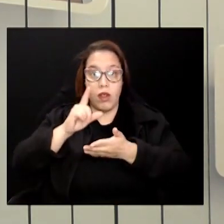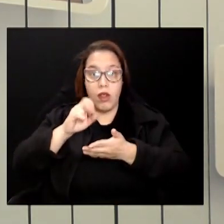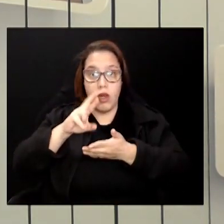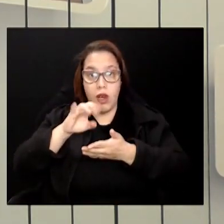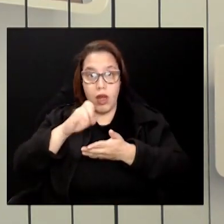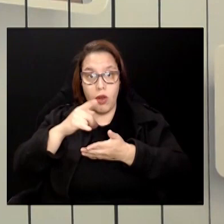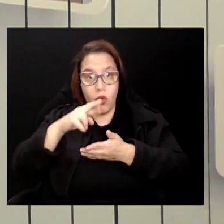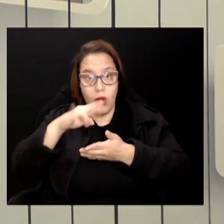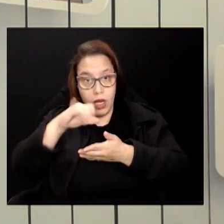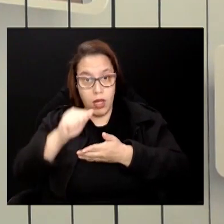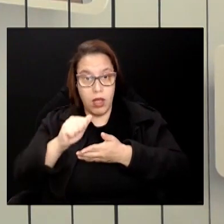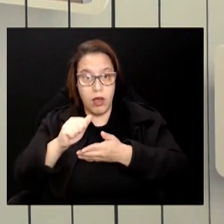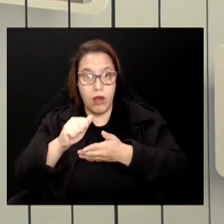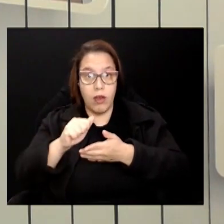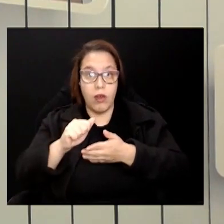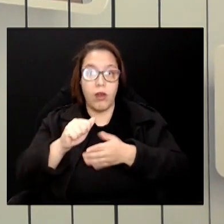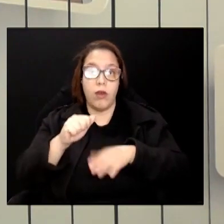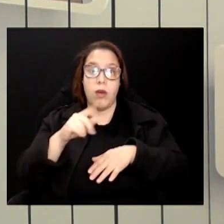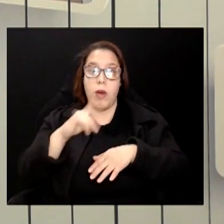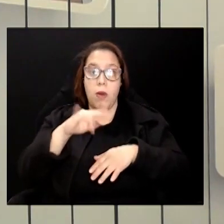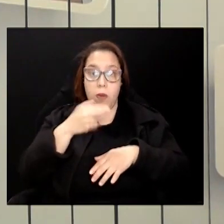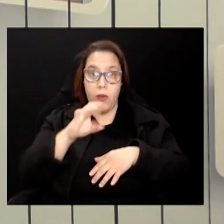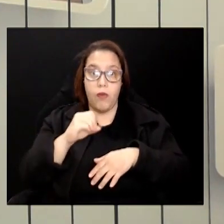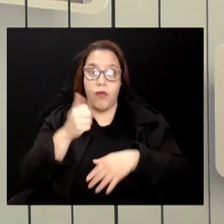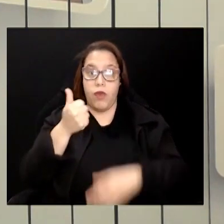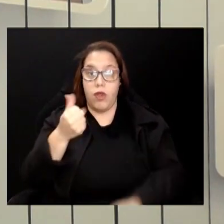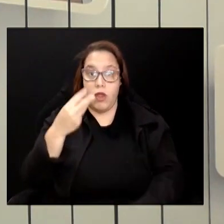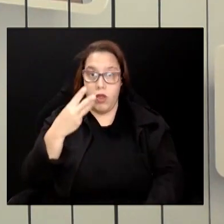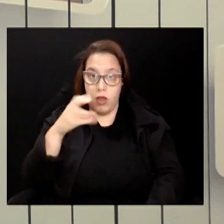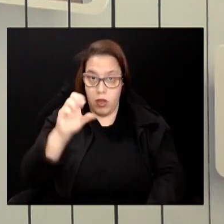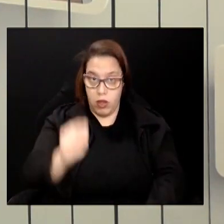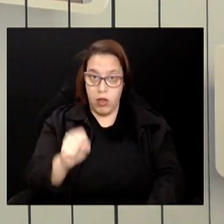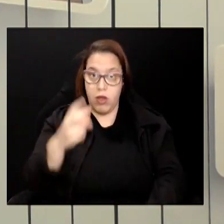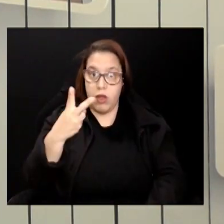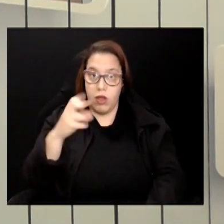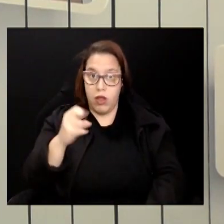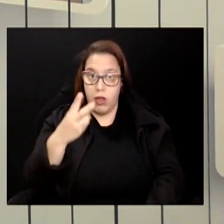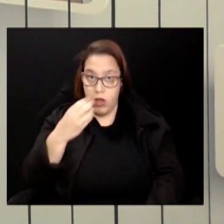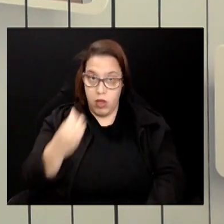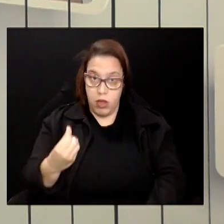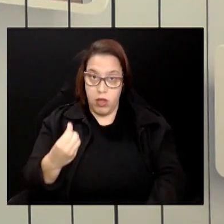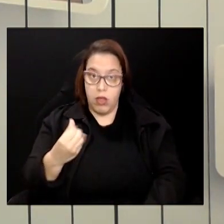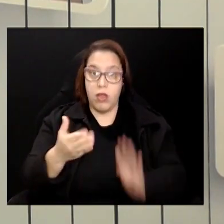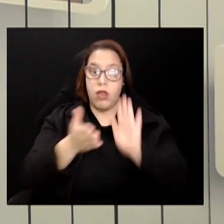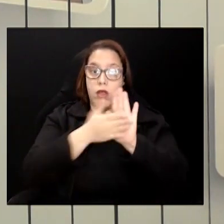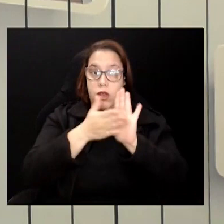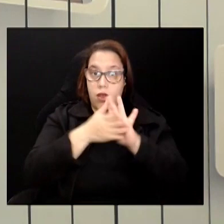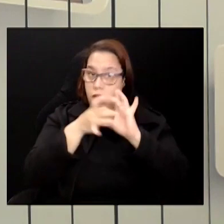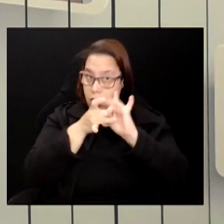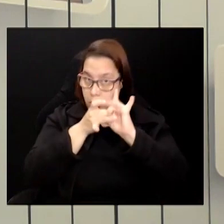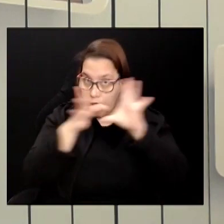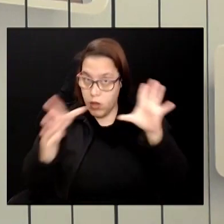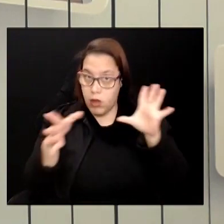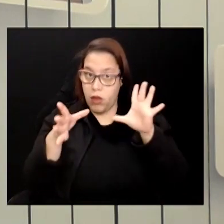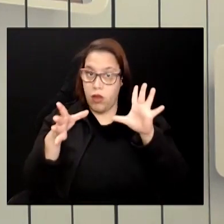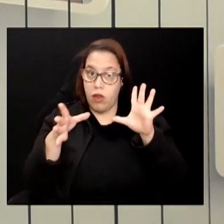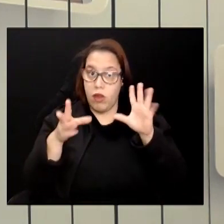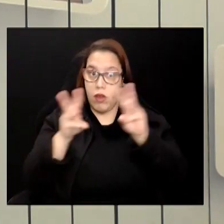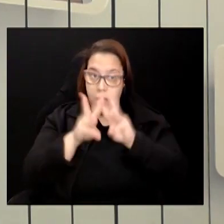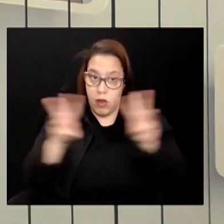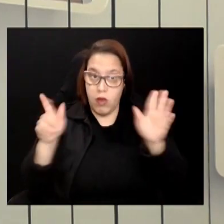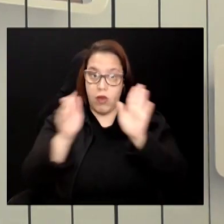Pregão eletrônico número 138 de 2026 está disponível na página de licitações